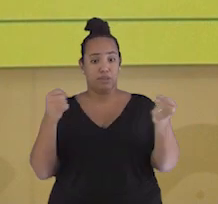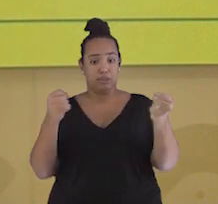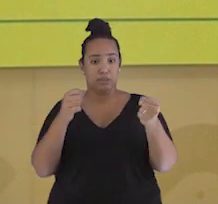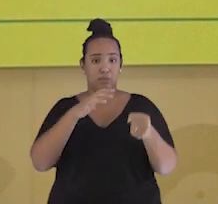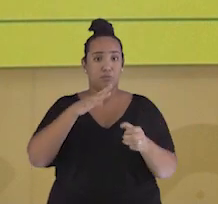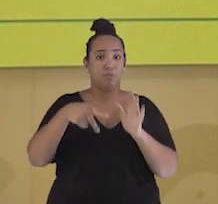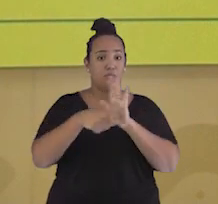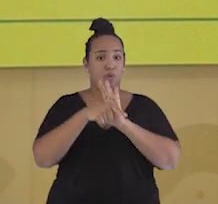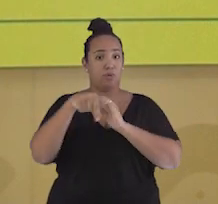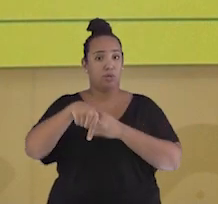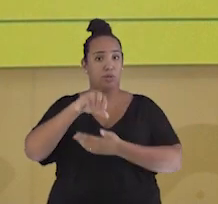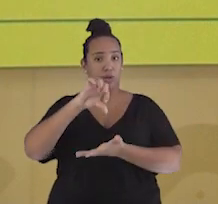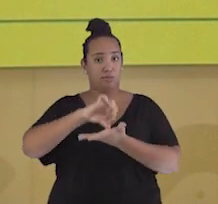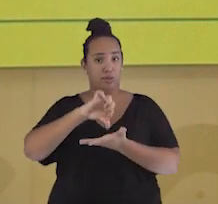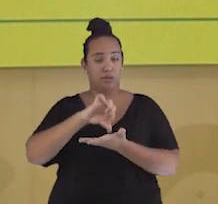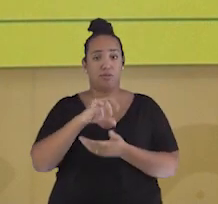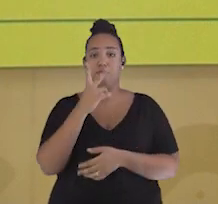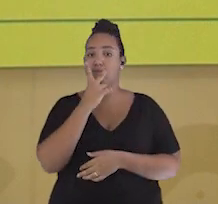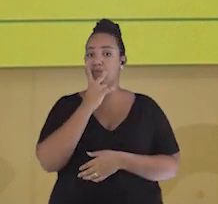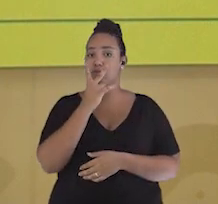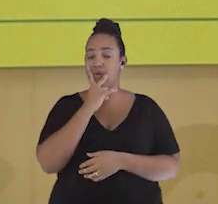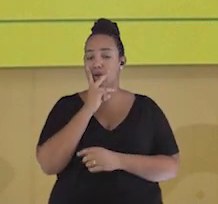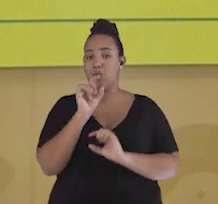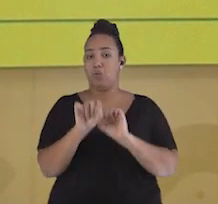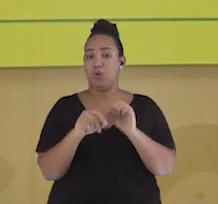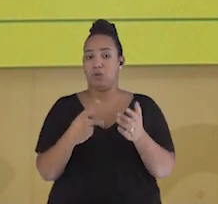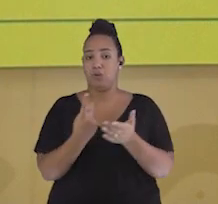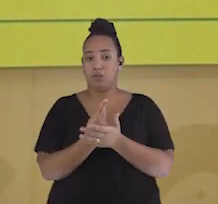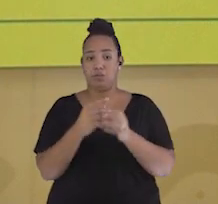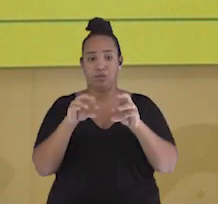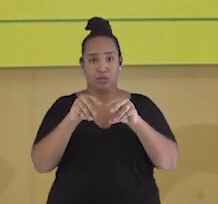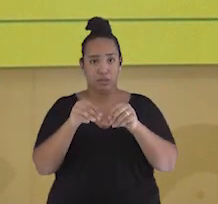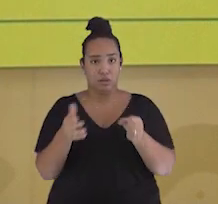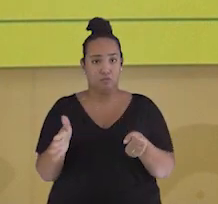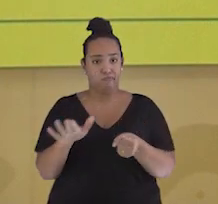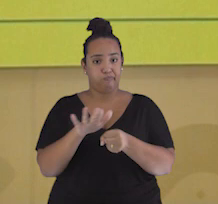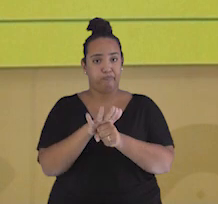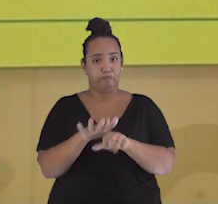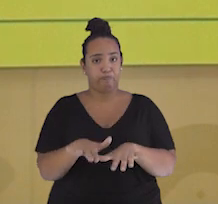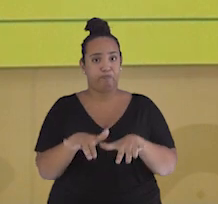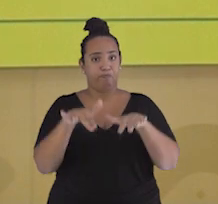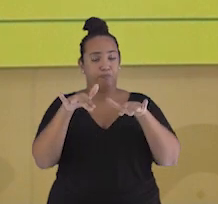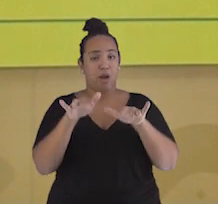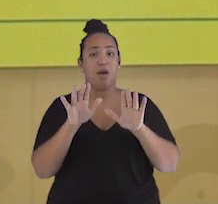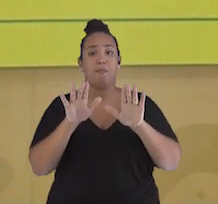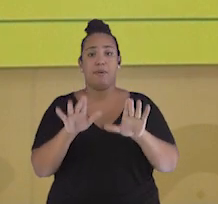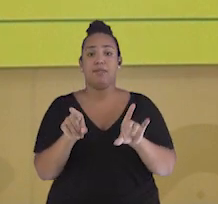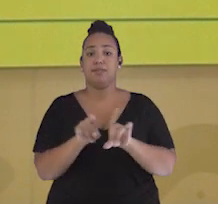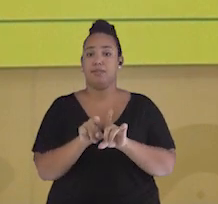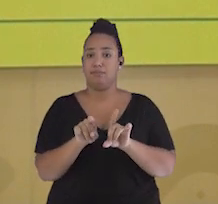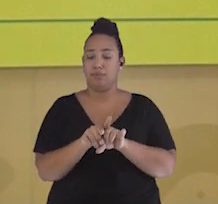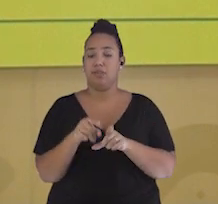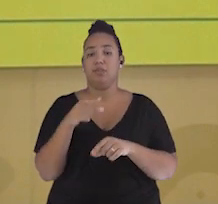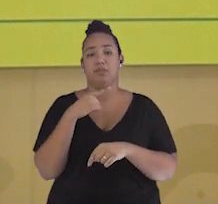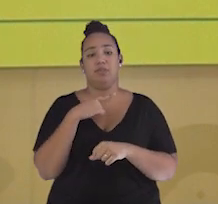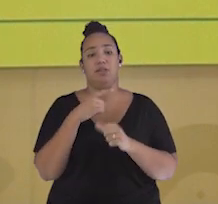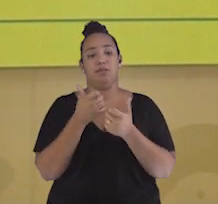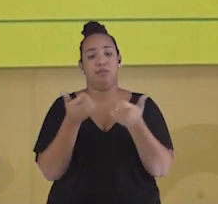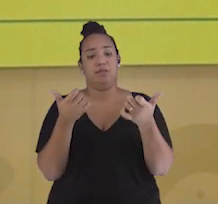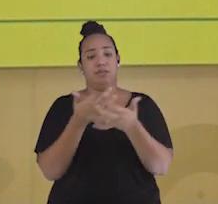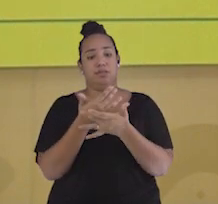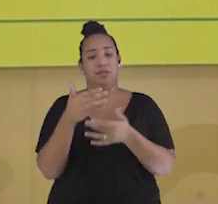também proporcionou o crescimento de empresas e do comércio. E vale lembrar que nós mostramos até